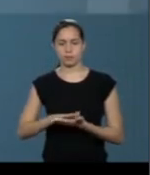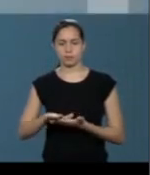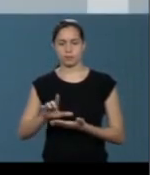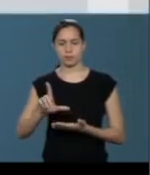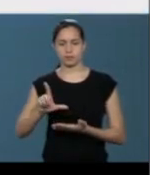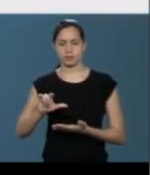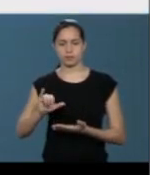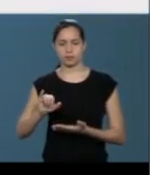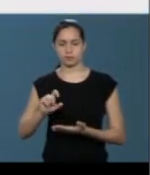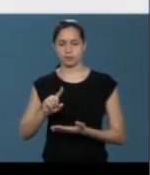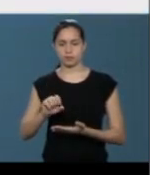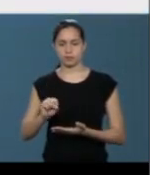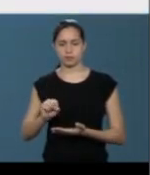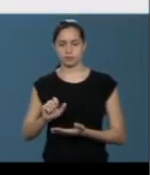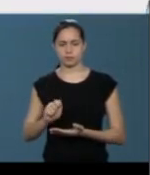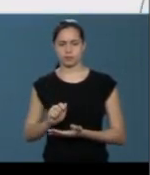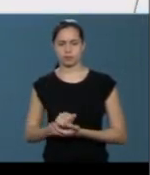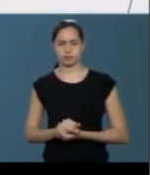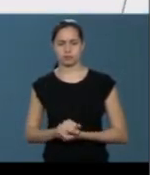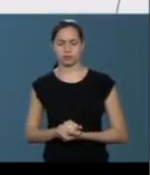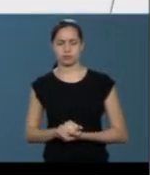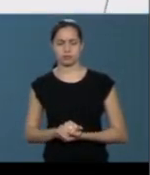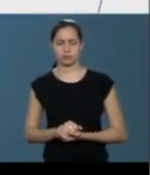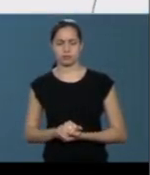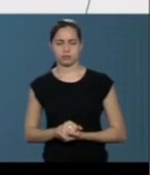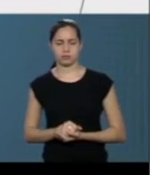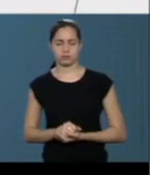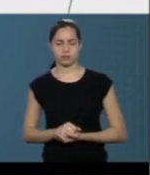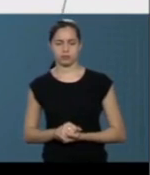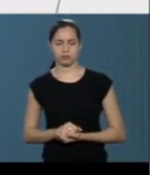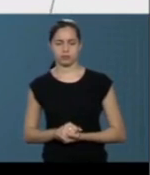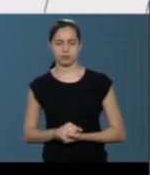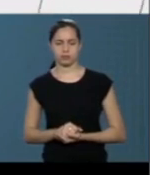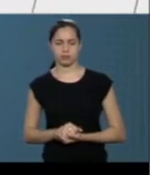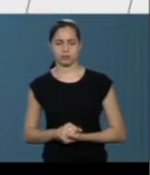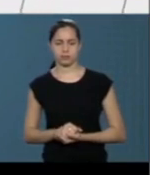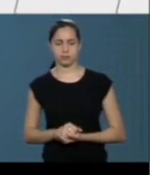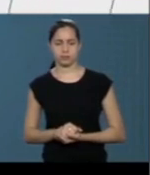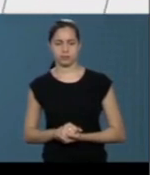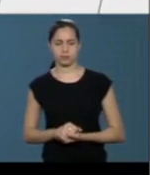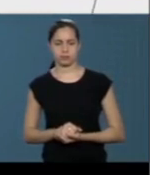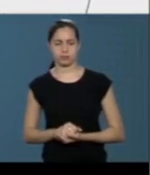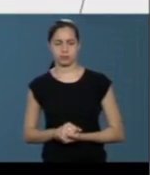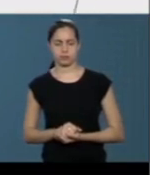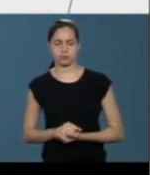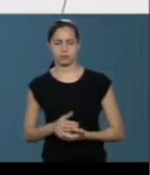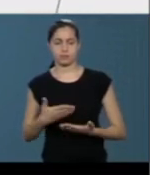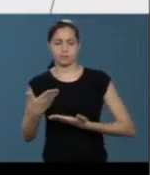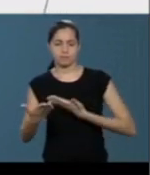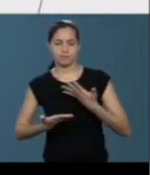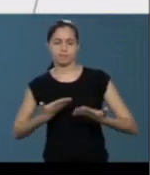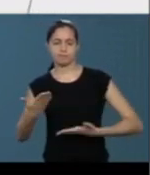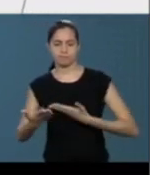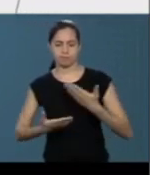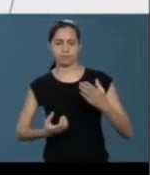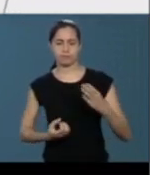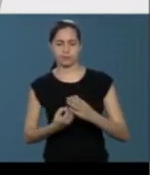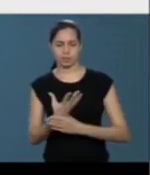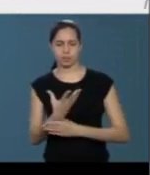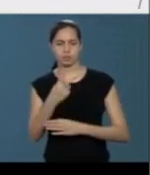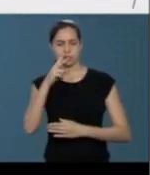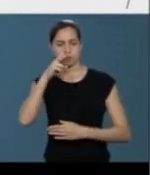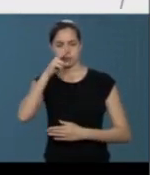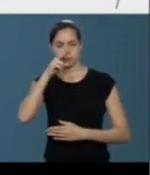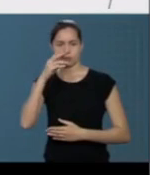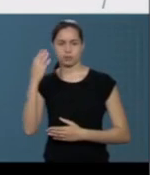superfícies possuem muitas imperfeições. As maneiras como essas imperfeições em ambas as superfícies interagem dá origem à força de